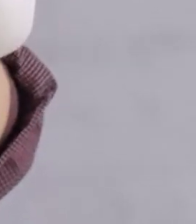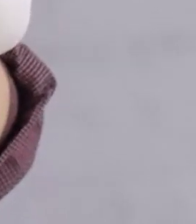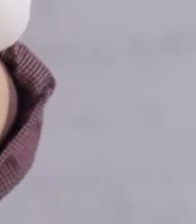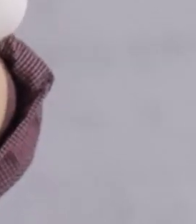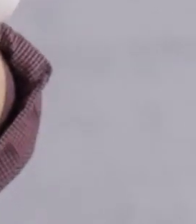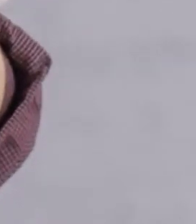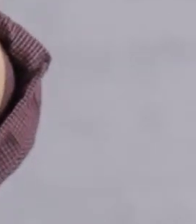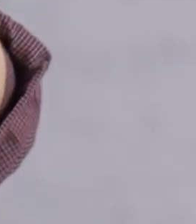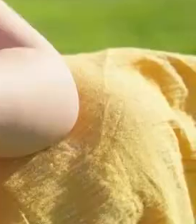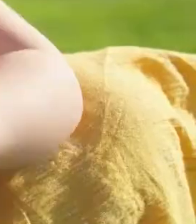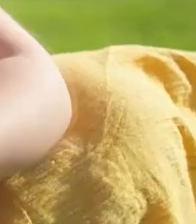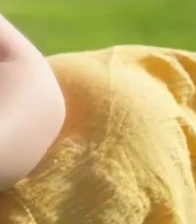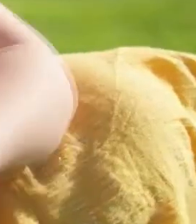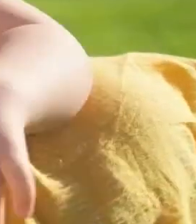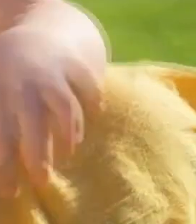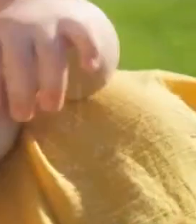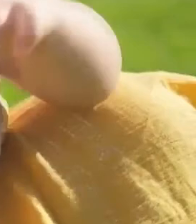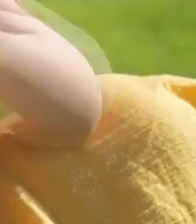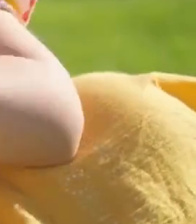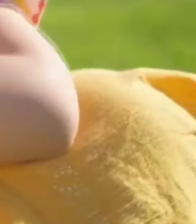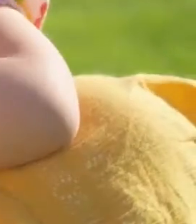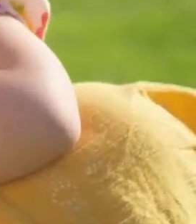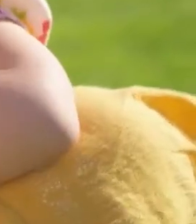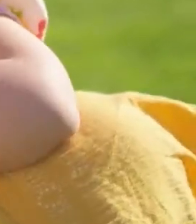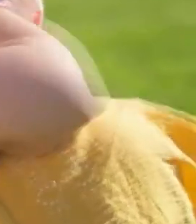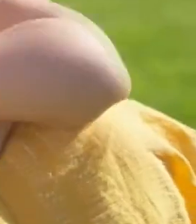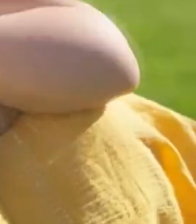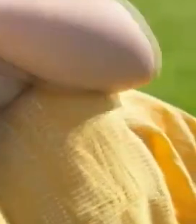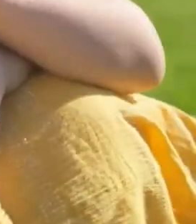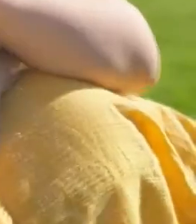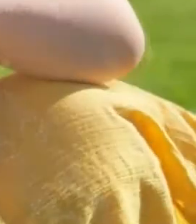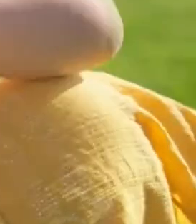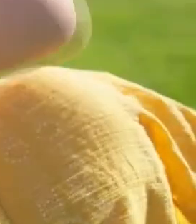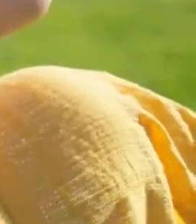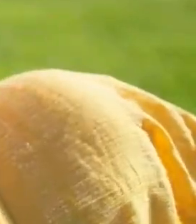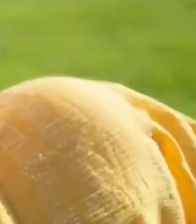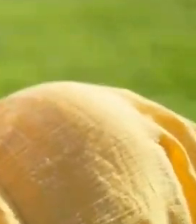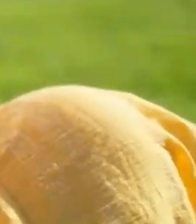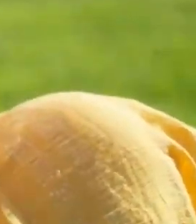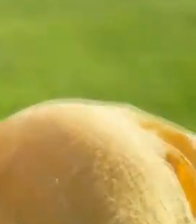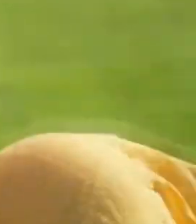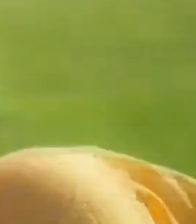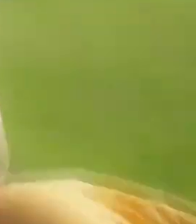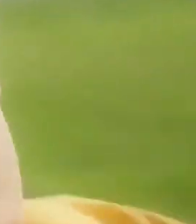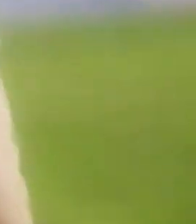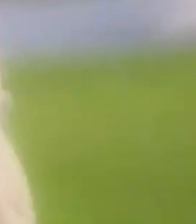perca, quinta-feira, 10 horas da manhã. Programa Saúde é Vida.